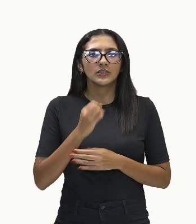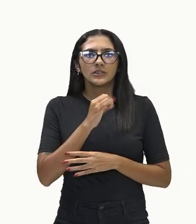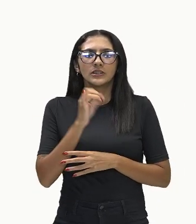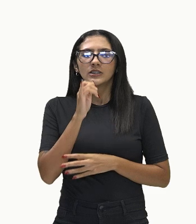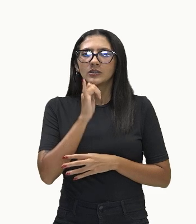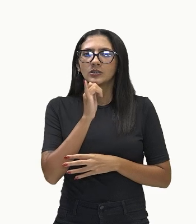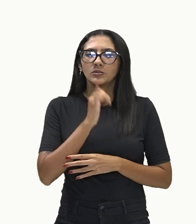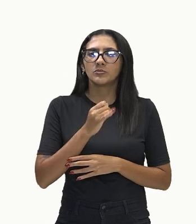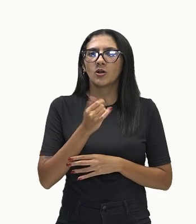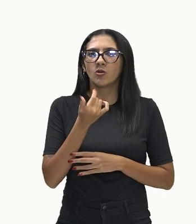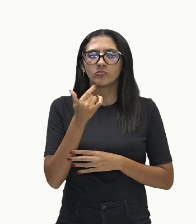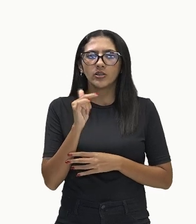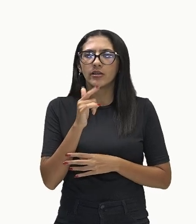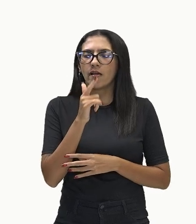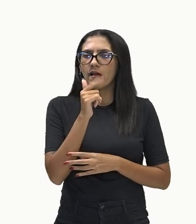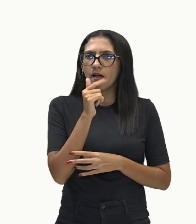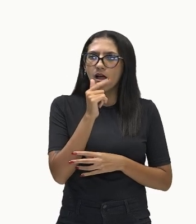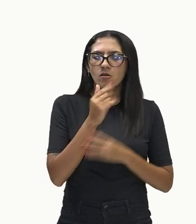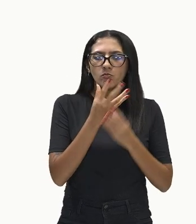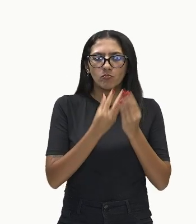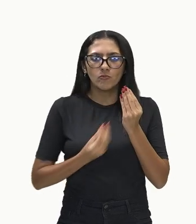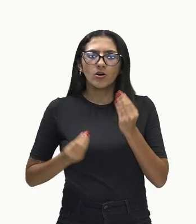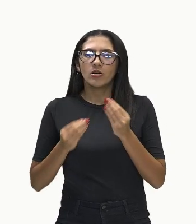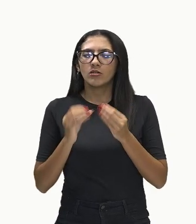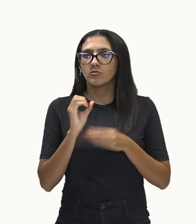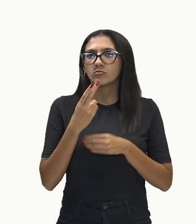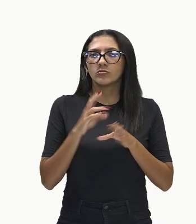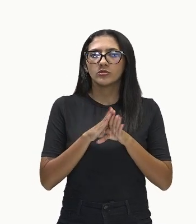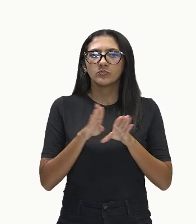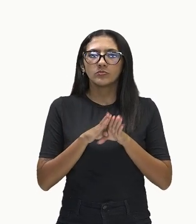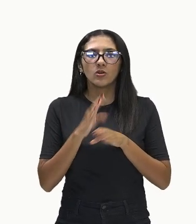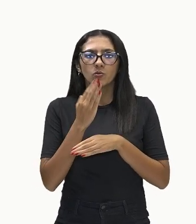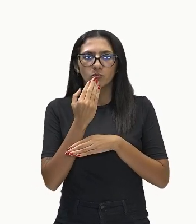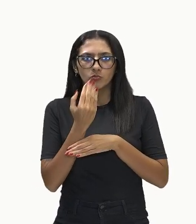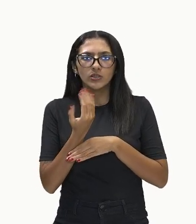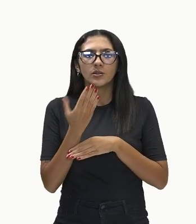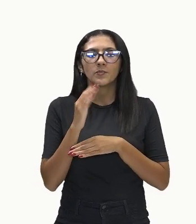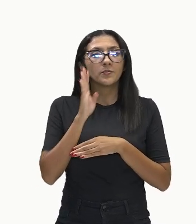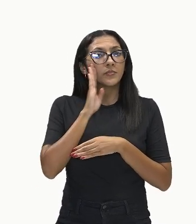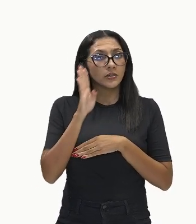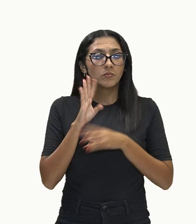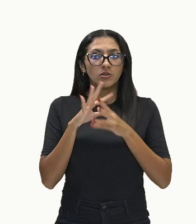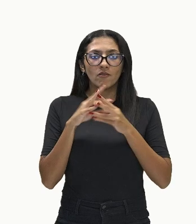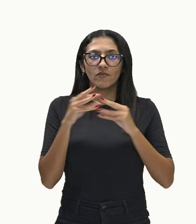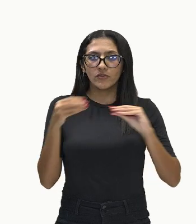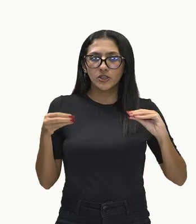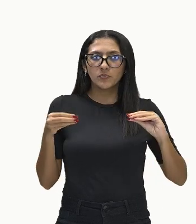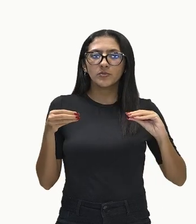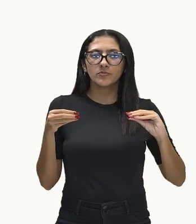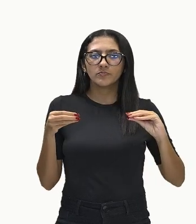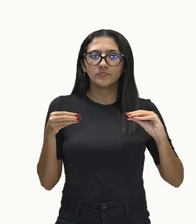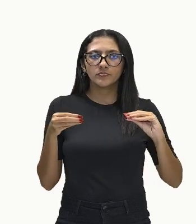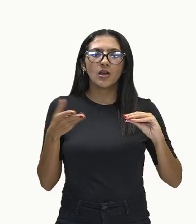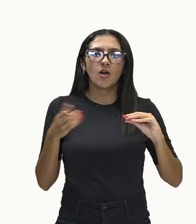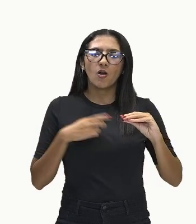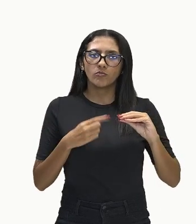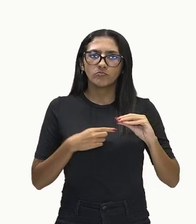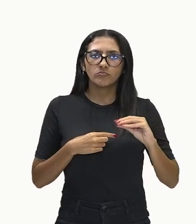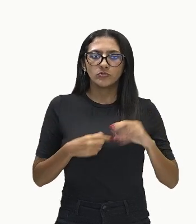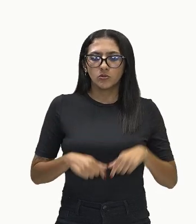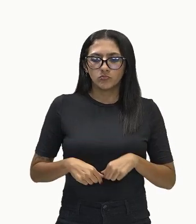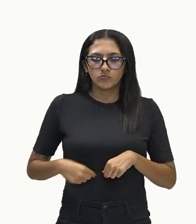absorvido, a água e a massa alimentar, formada principalmente de fibras, passam para o